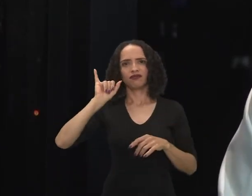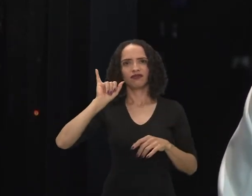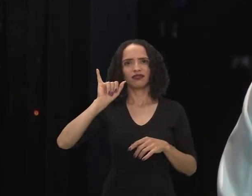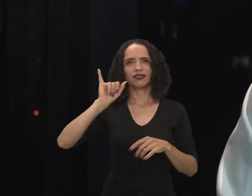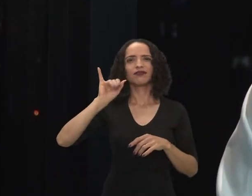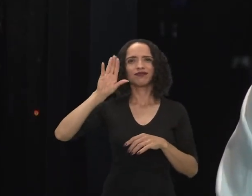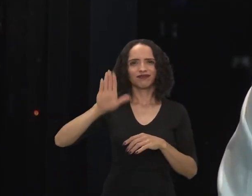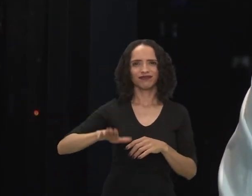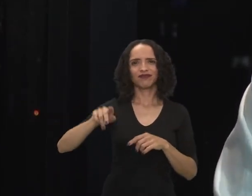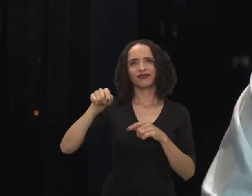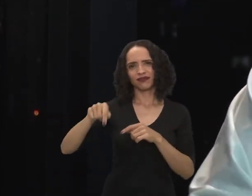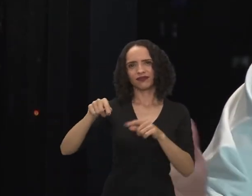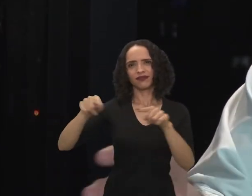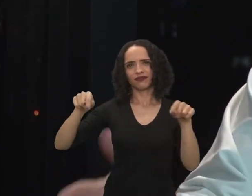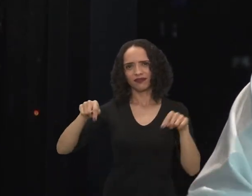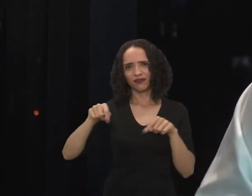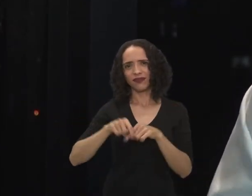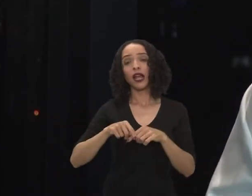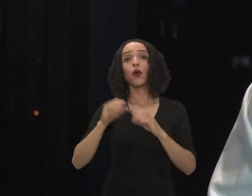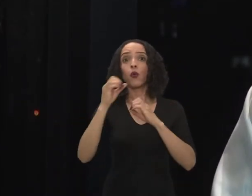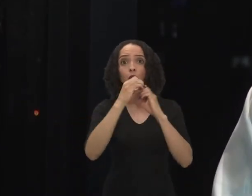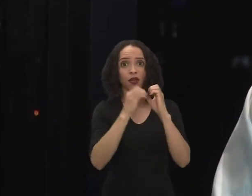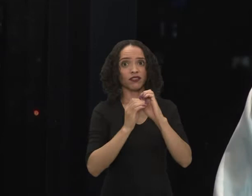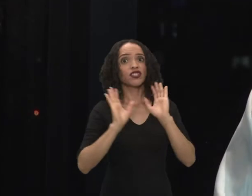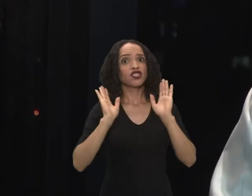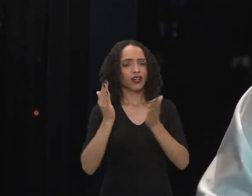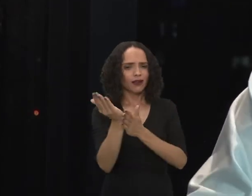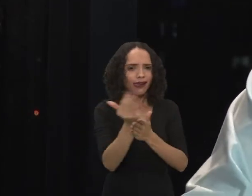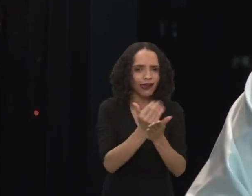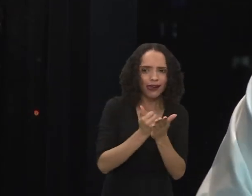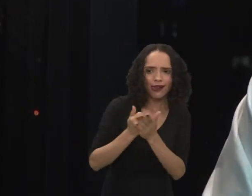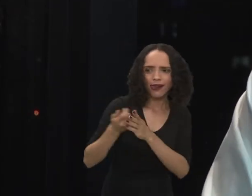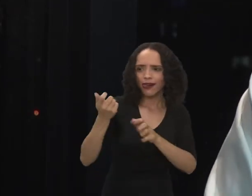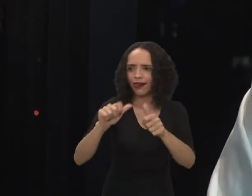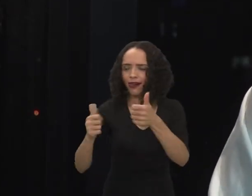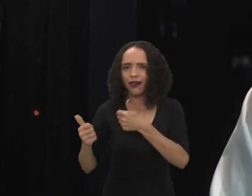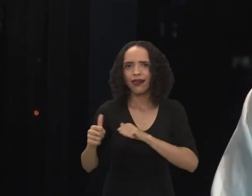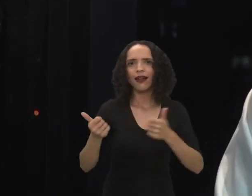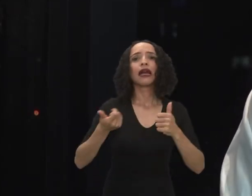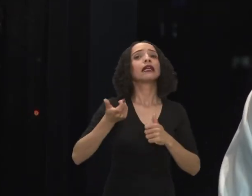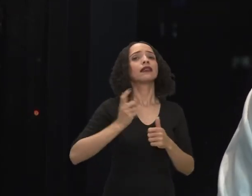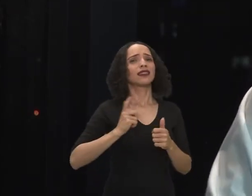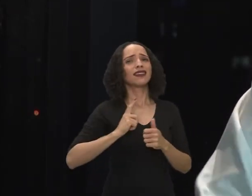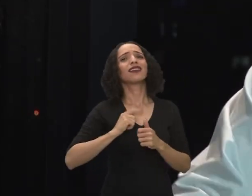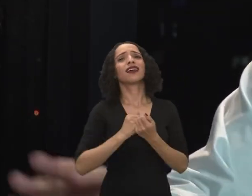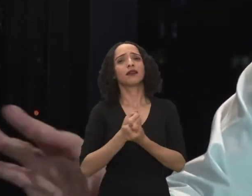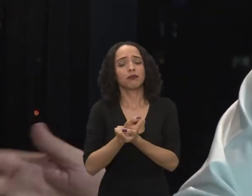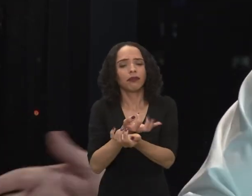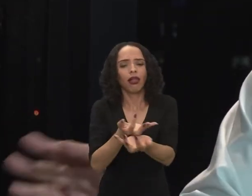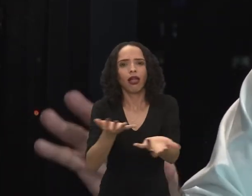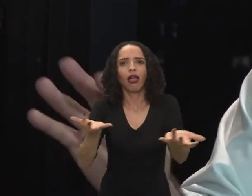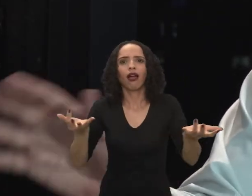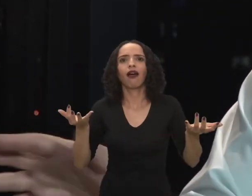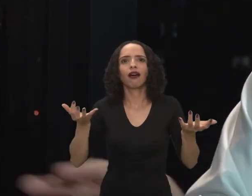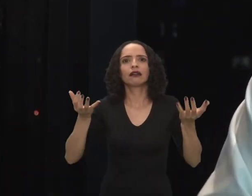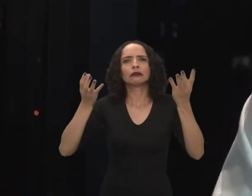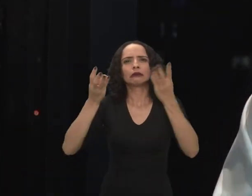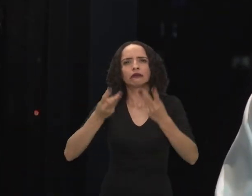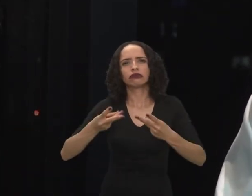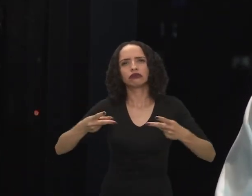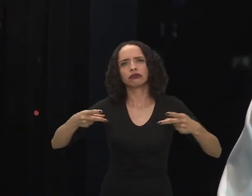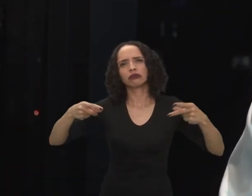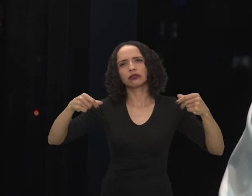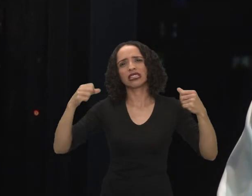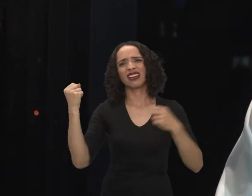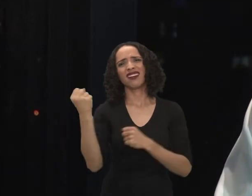né? Está com degradação severa ou moderada. Tá? Assim, mais ou menos um pouco mais da